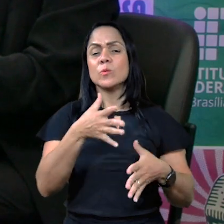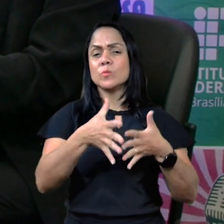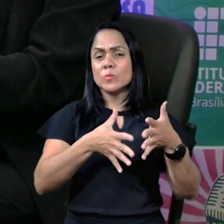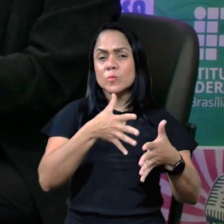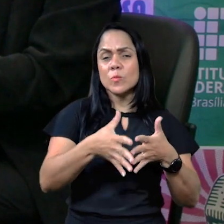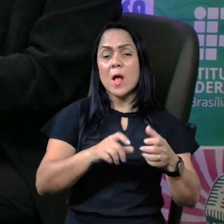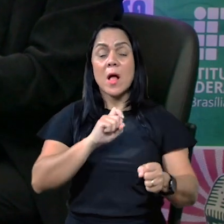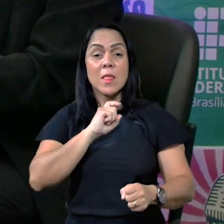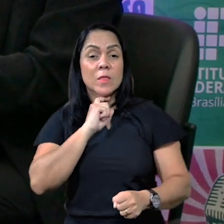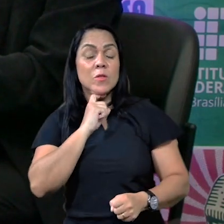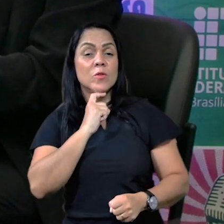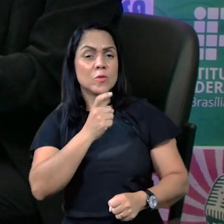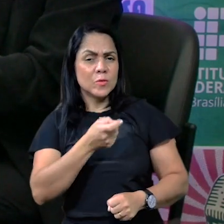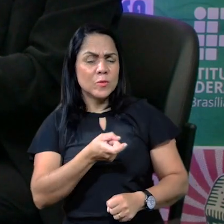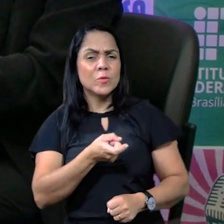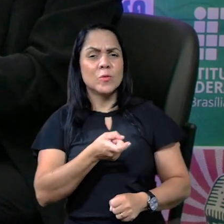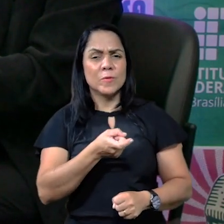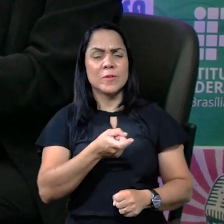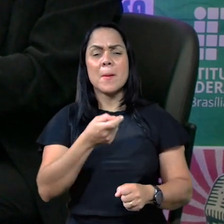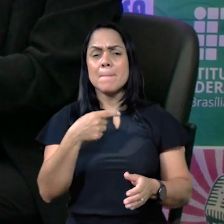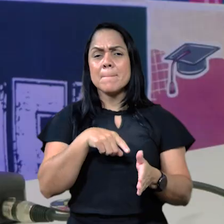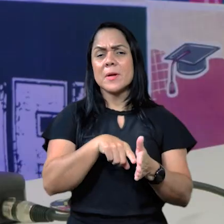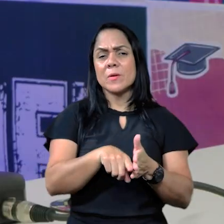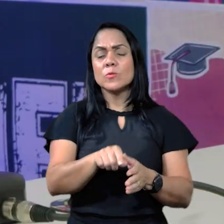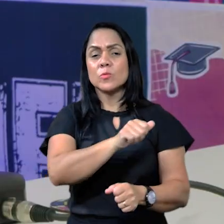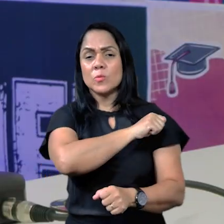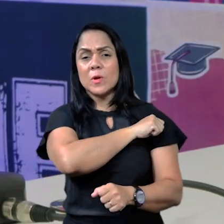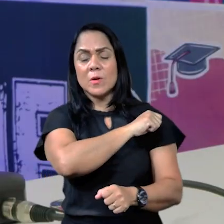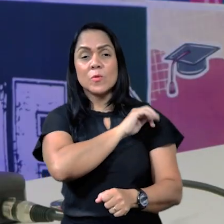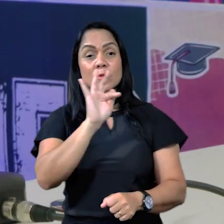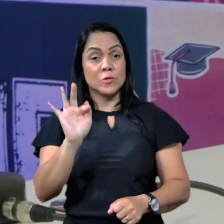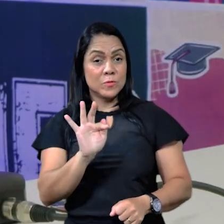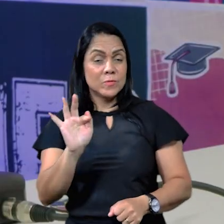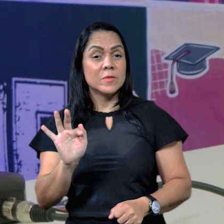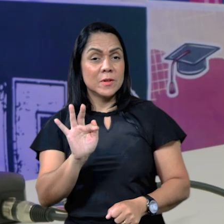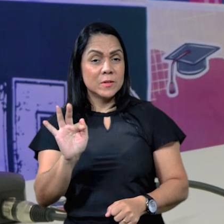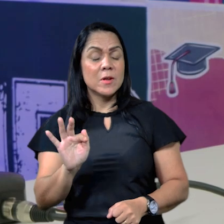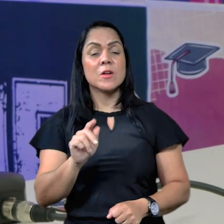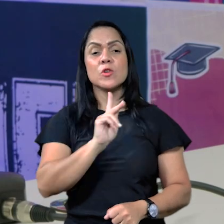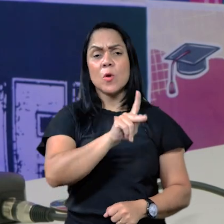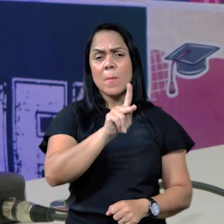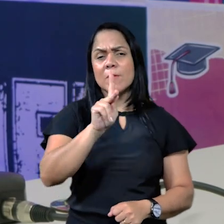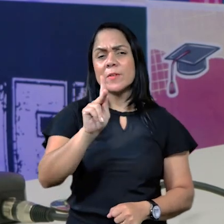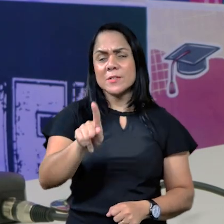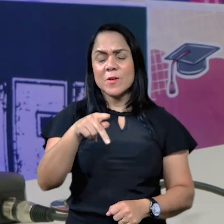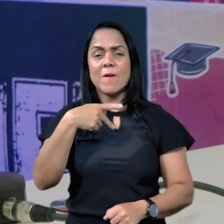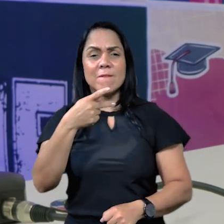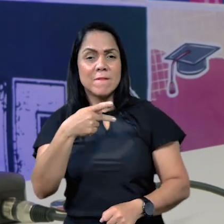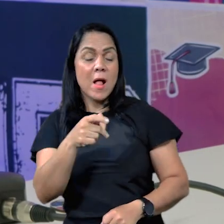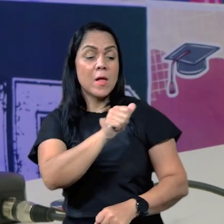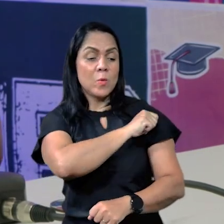as dúvidas que é recorrente de um aluno de faculdade, né, Uhum. e o que o professor dita, o que os